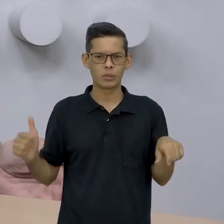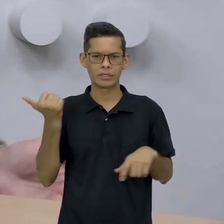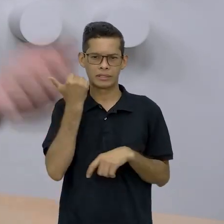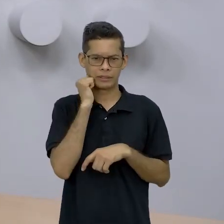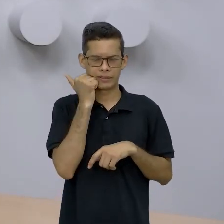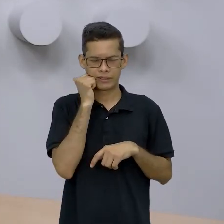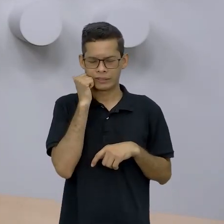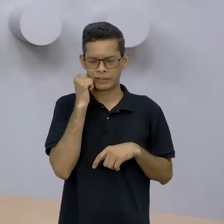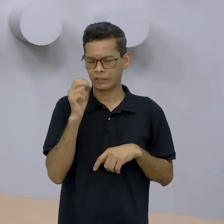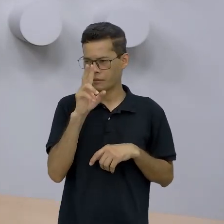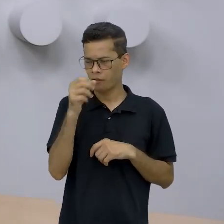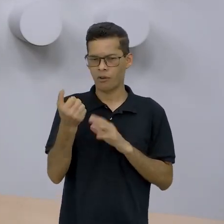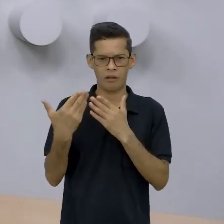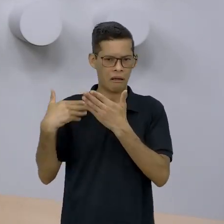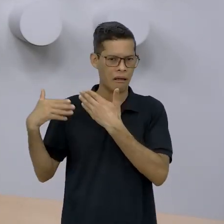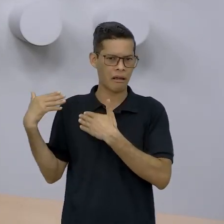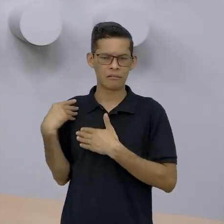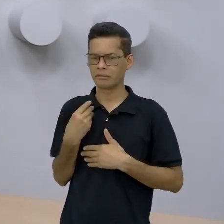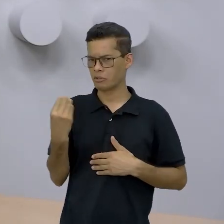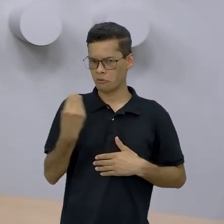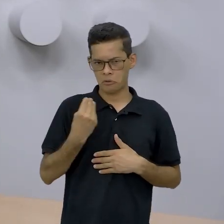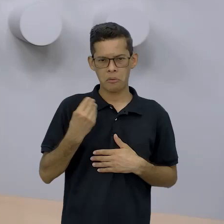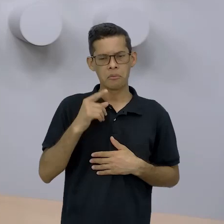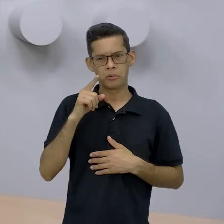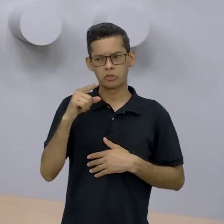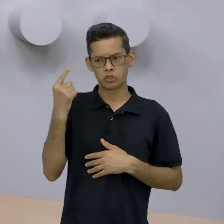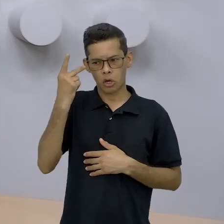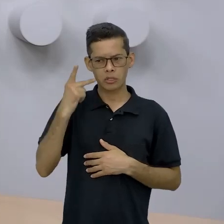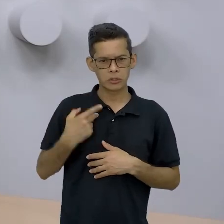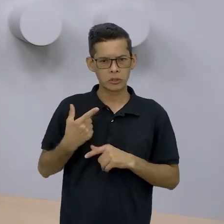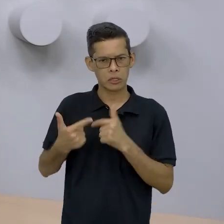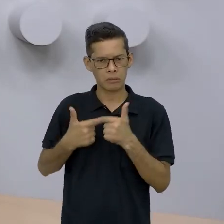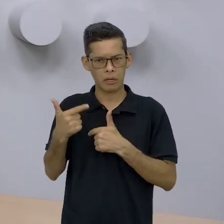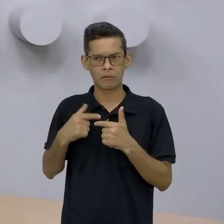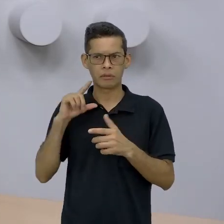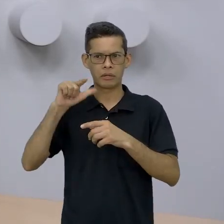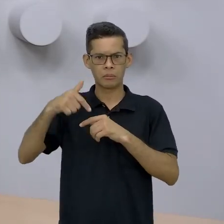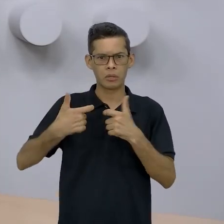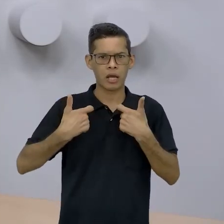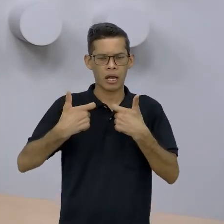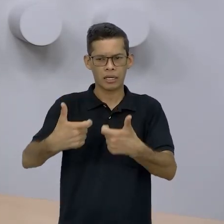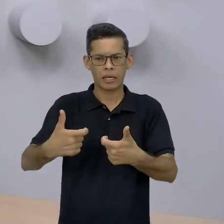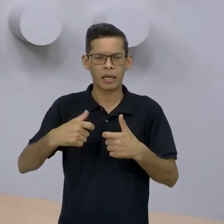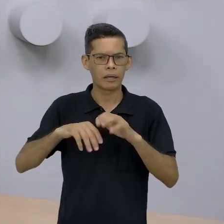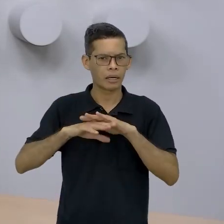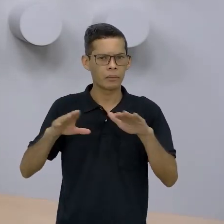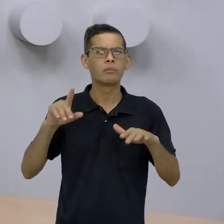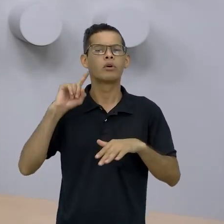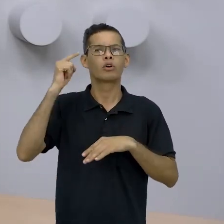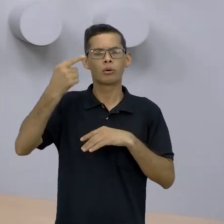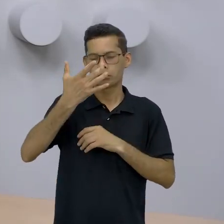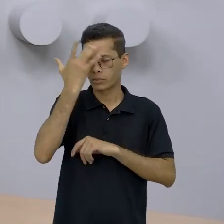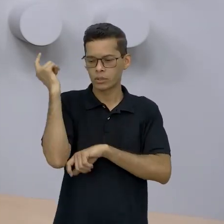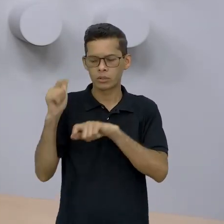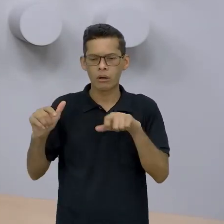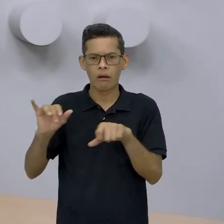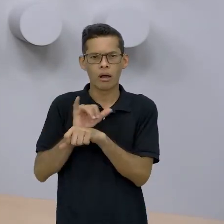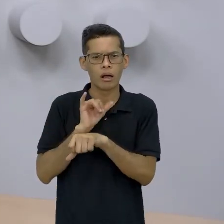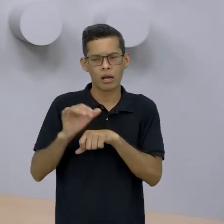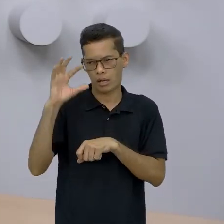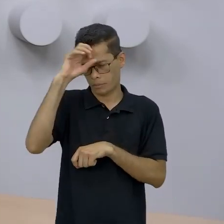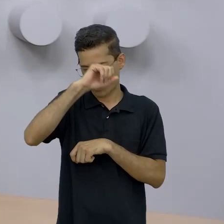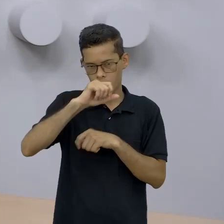sozinhos. Depois da Segunda Guerra Mundial, não, é em equipe. Né? Então, a gente tem essa noção de